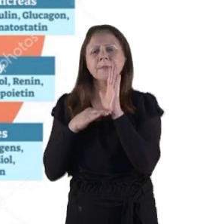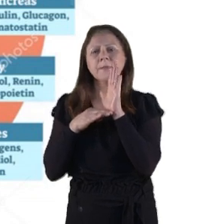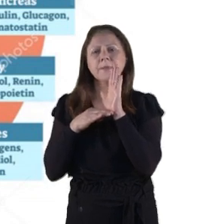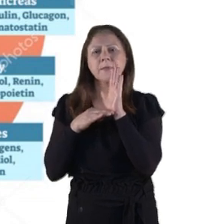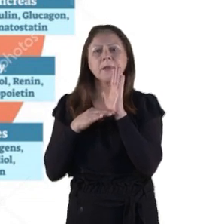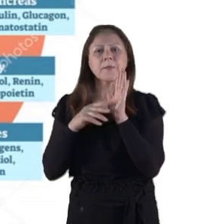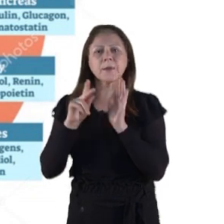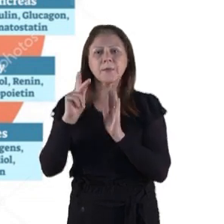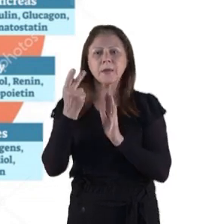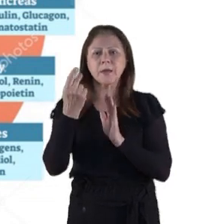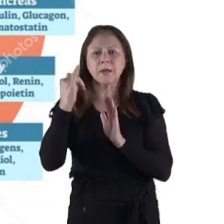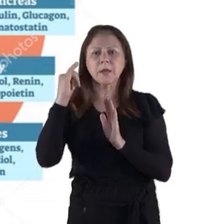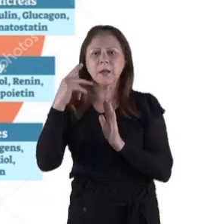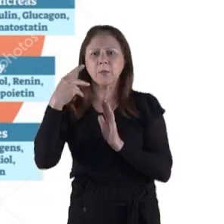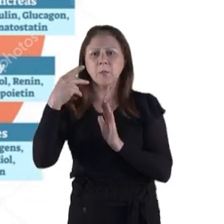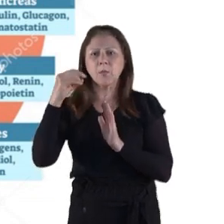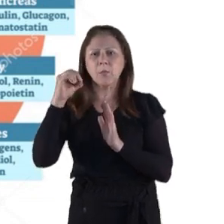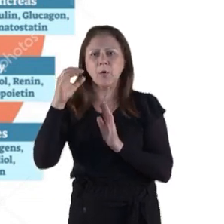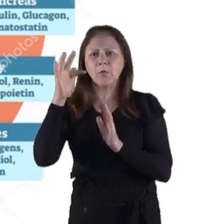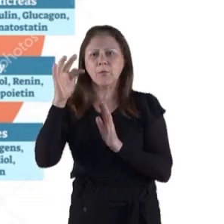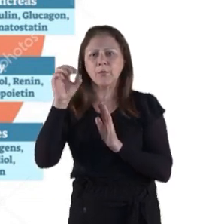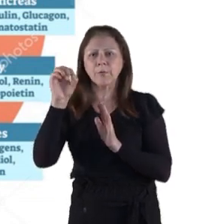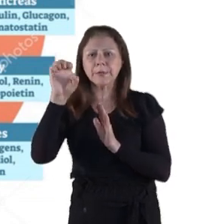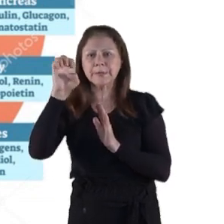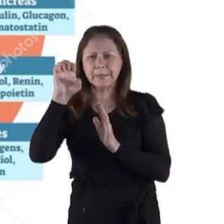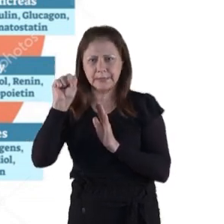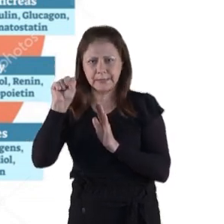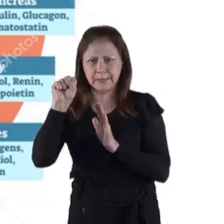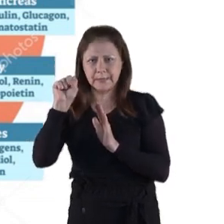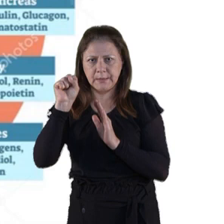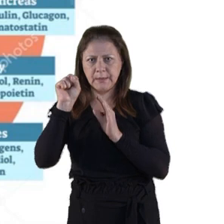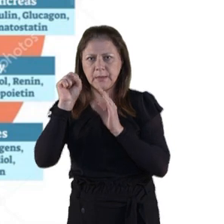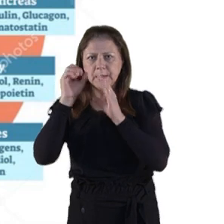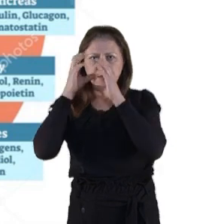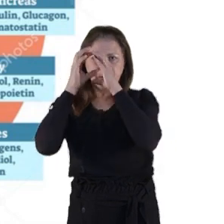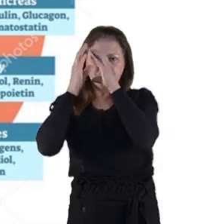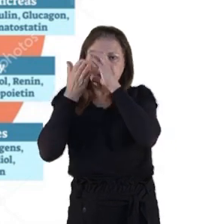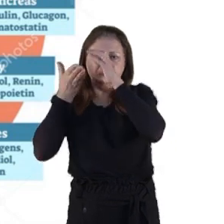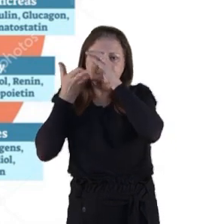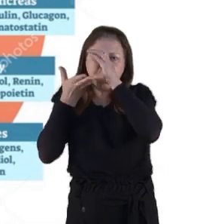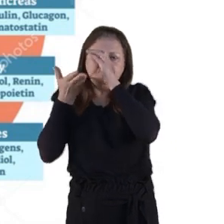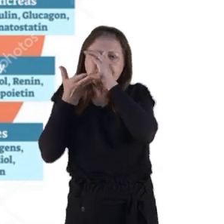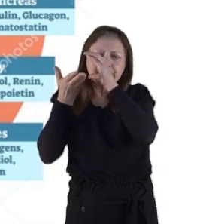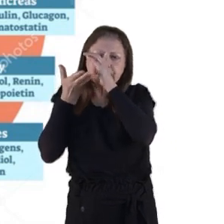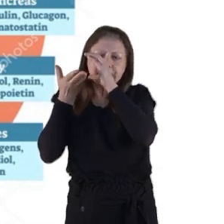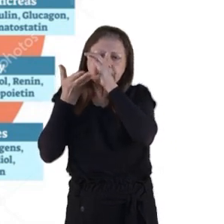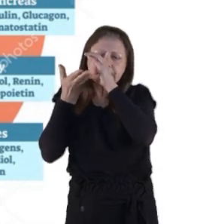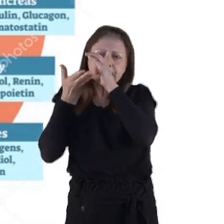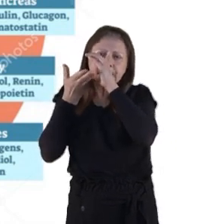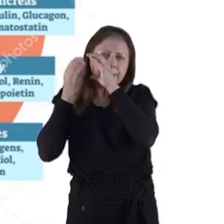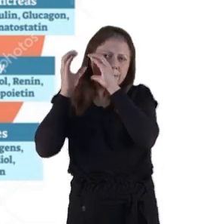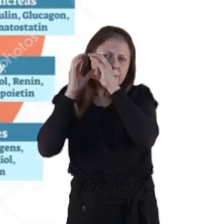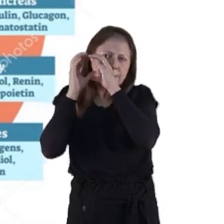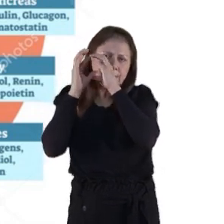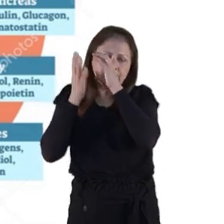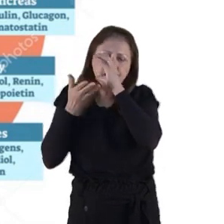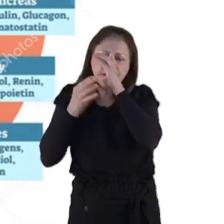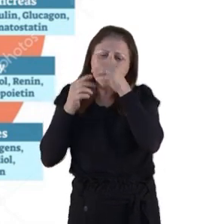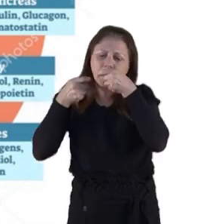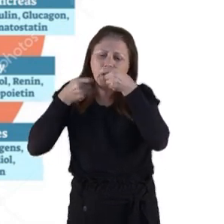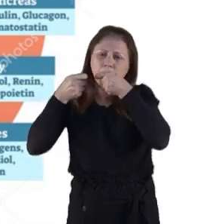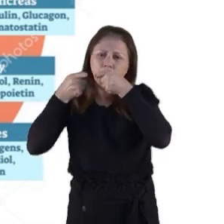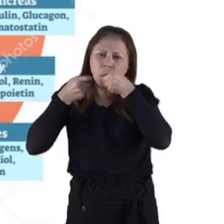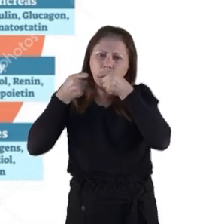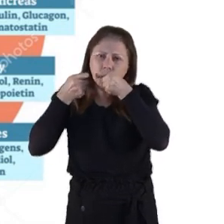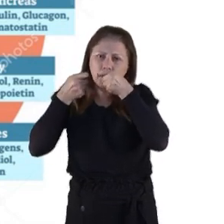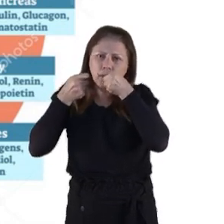glândula da hipófise. A glândula hipófise está localizada na base do encéfalo, bem na base do cérebro, e ela é responsável por controlar